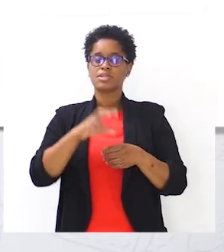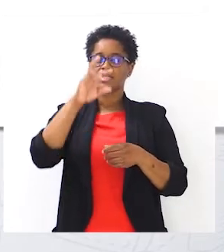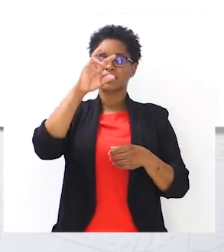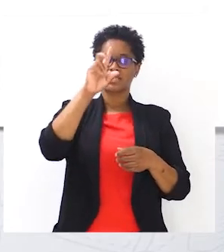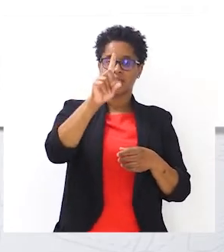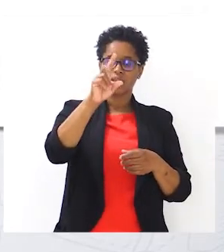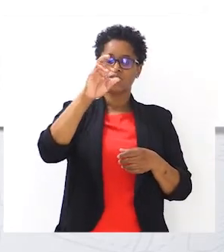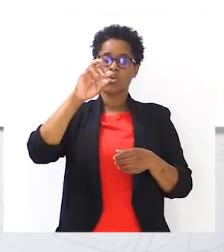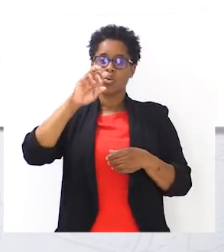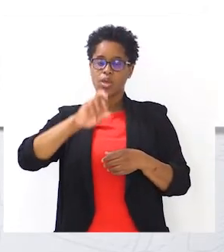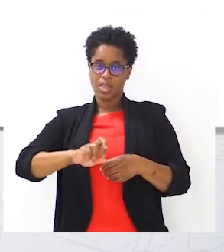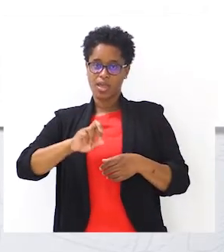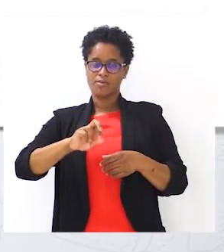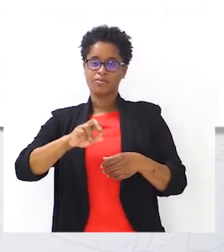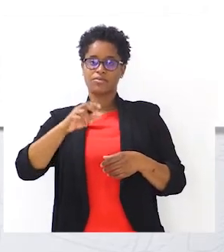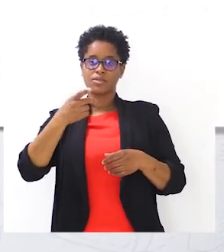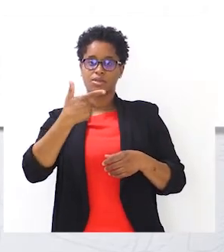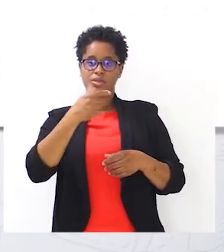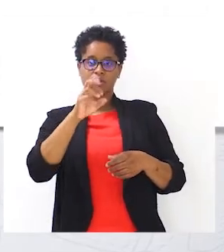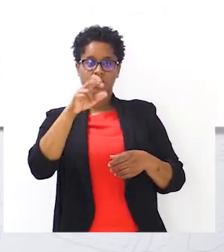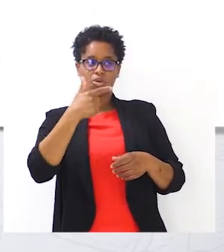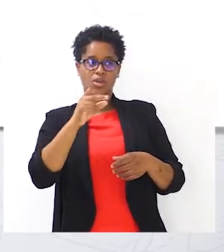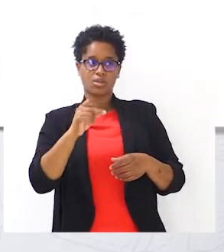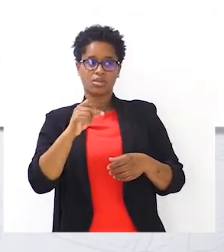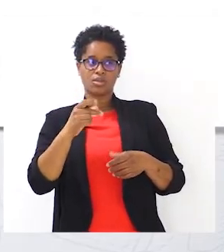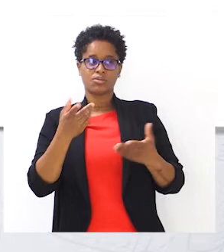6/8 da torta. Não é?